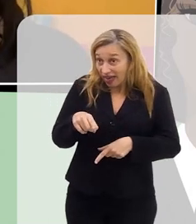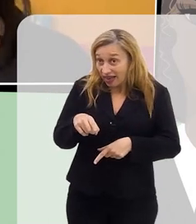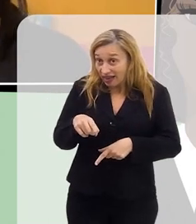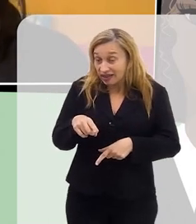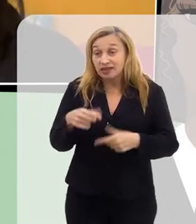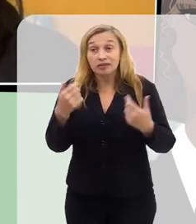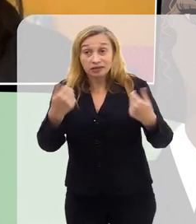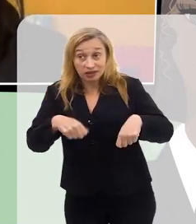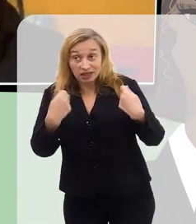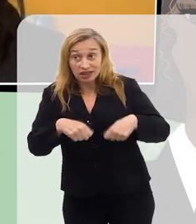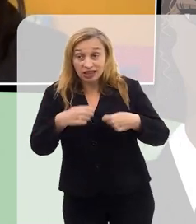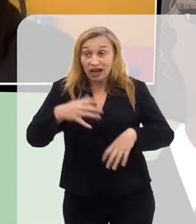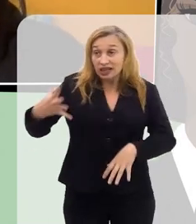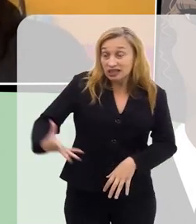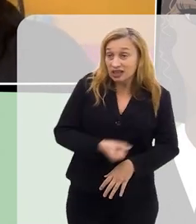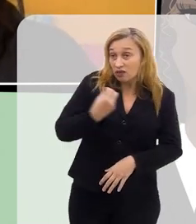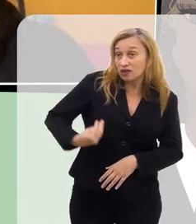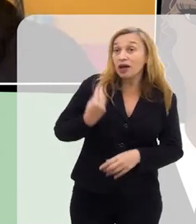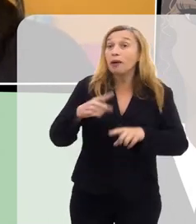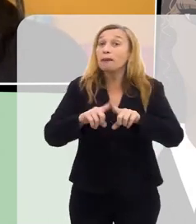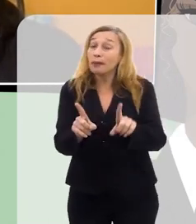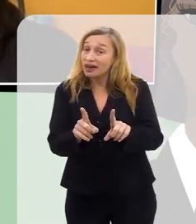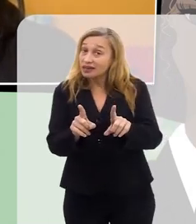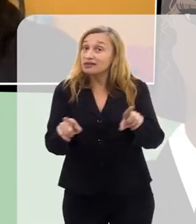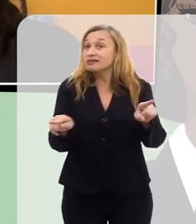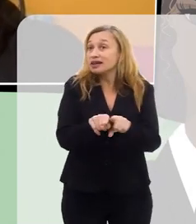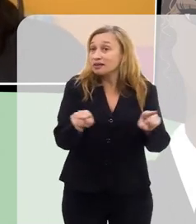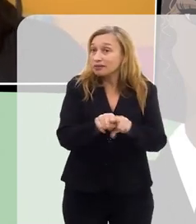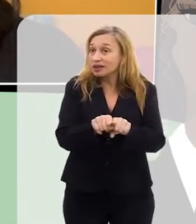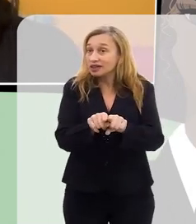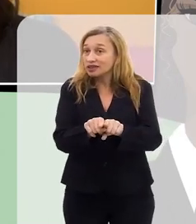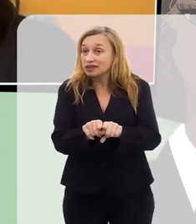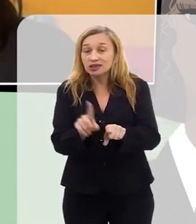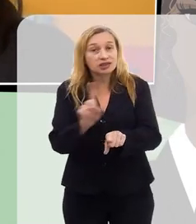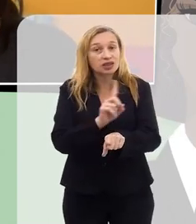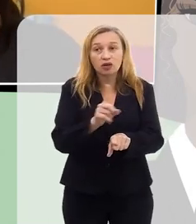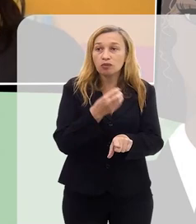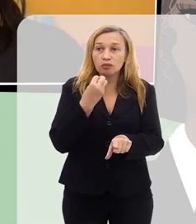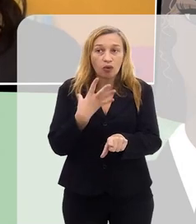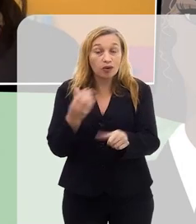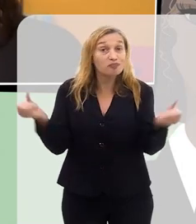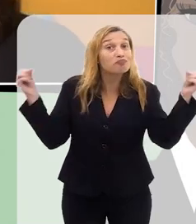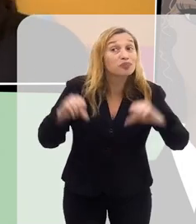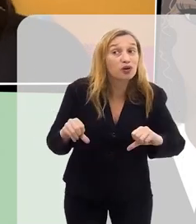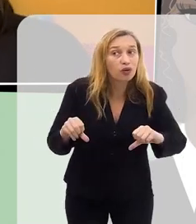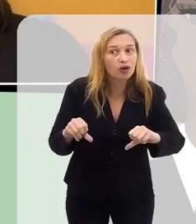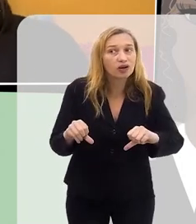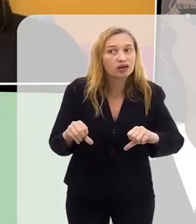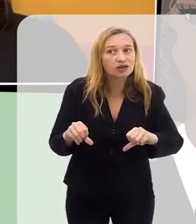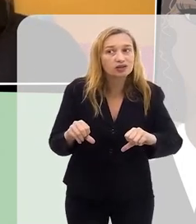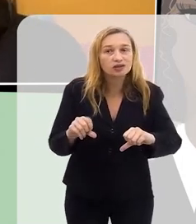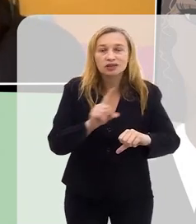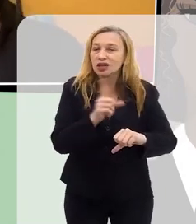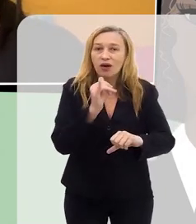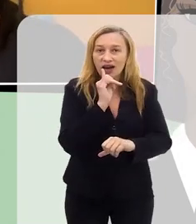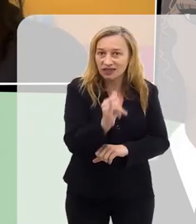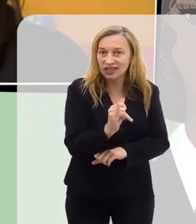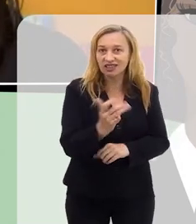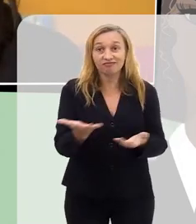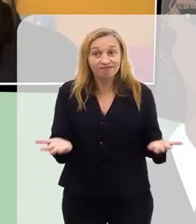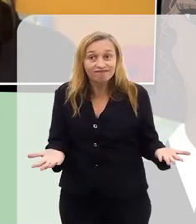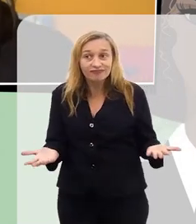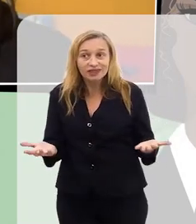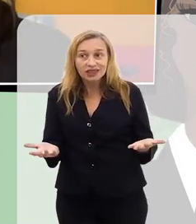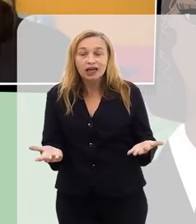vidas, como você bem falou, mas muitas vezes elas também são desnecessárias e, o pior, elas não são